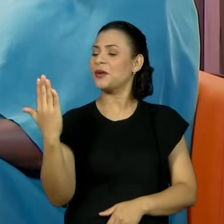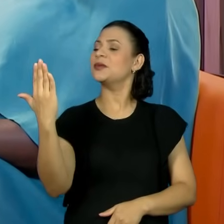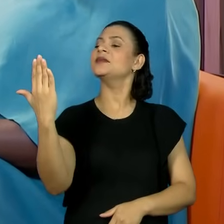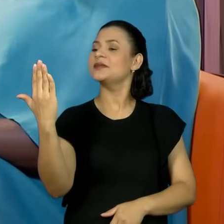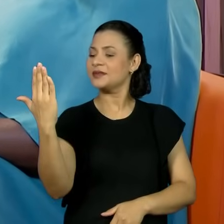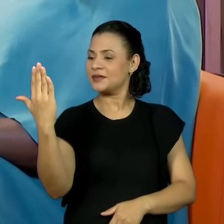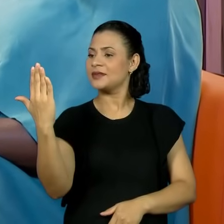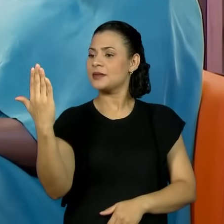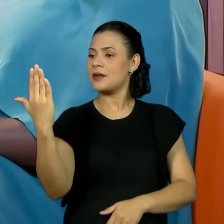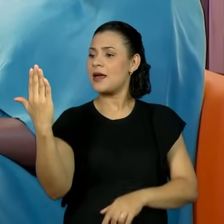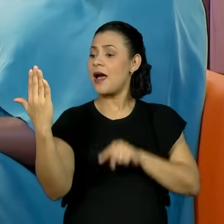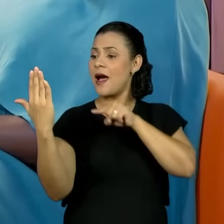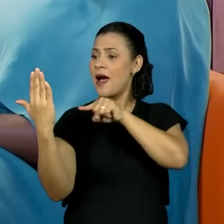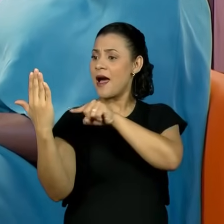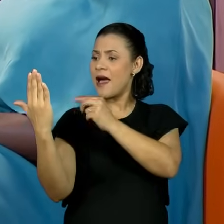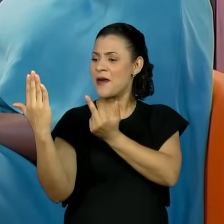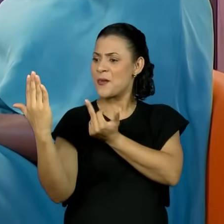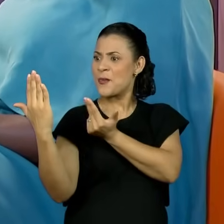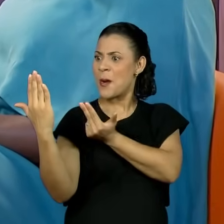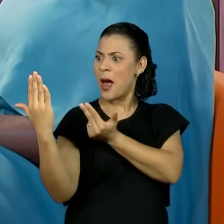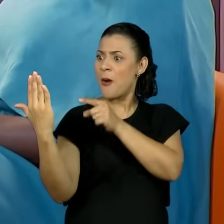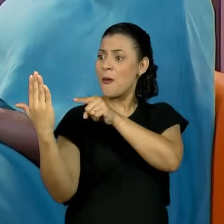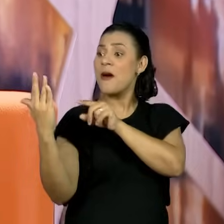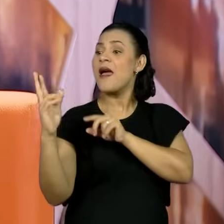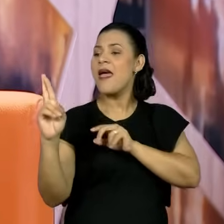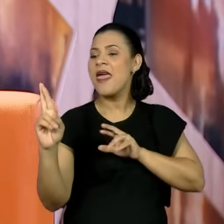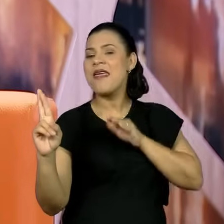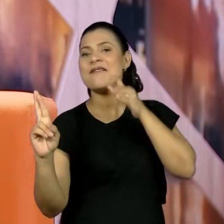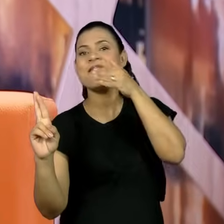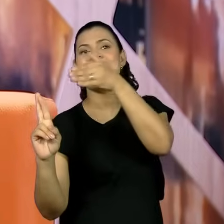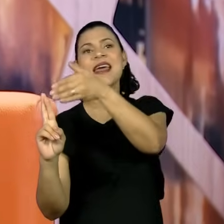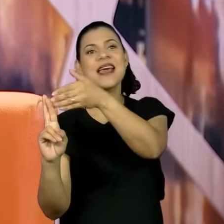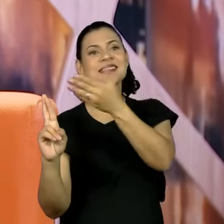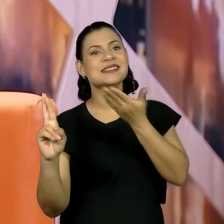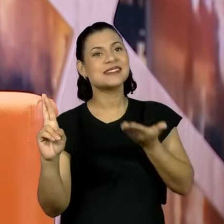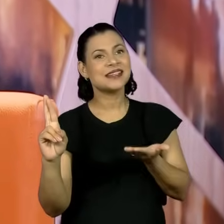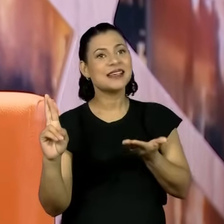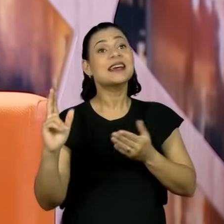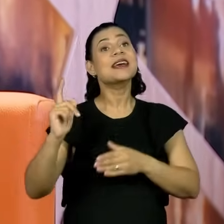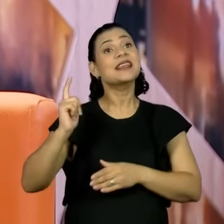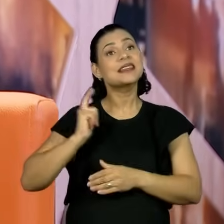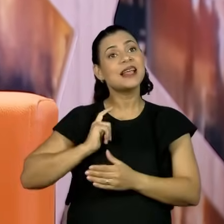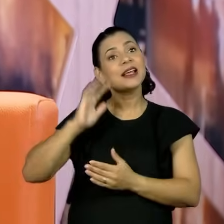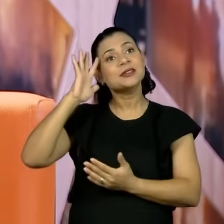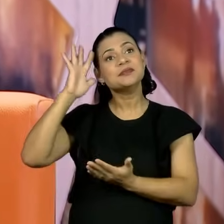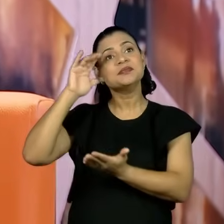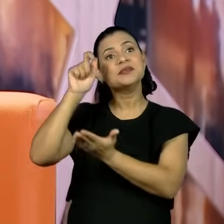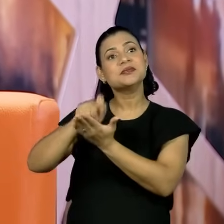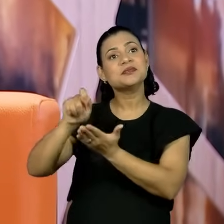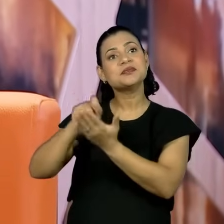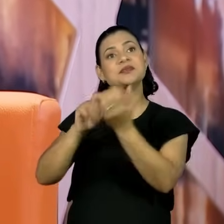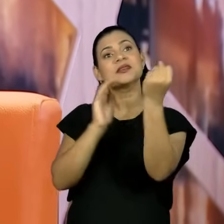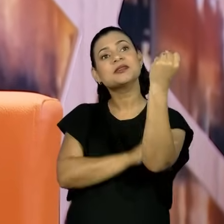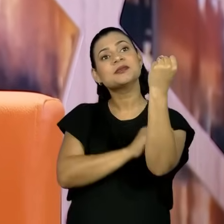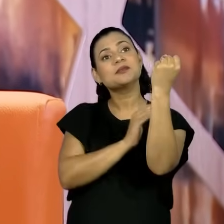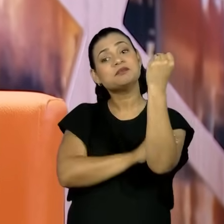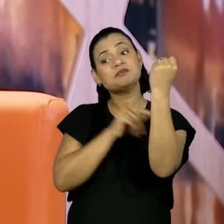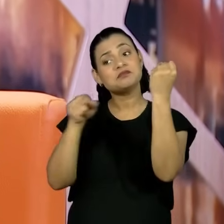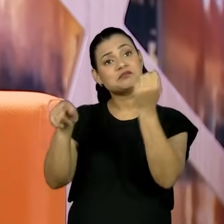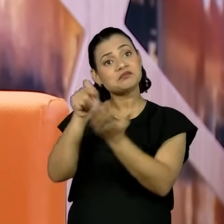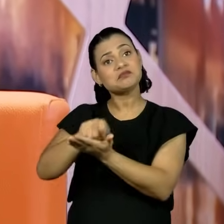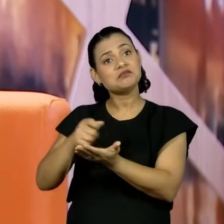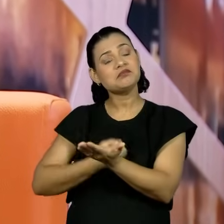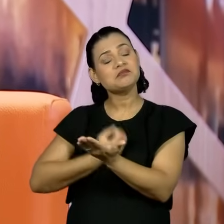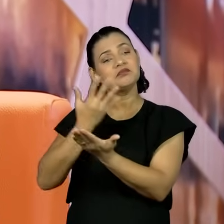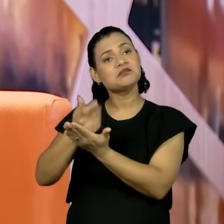positivos, evidentemente que é como a Alice Walker, uma outra pensadora, escritora, feminista estadunidense, diz, né?